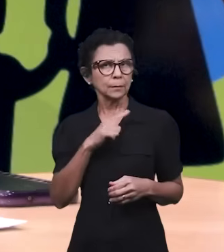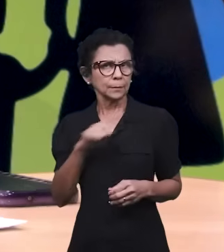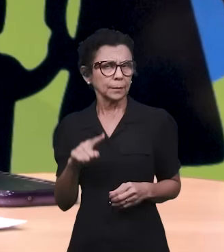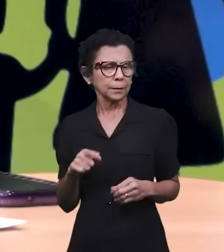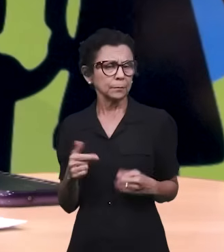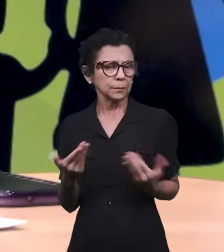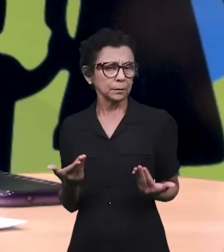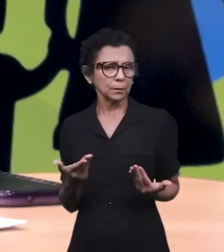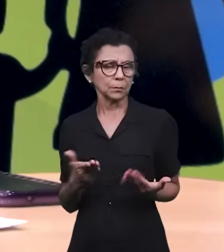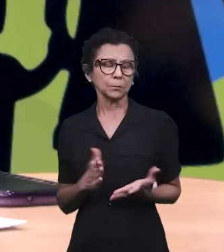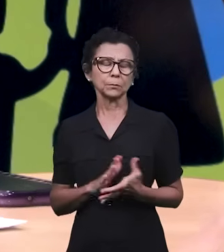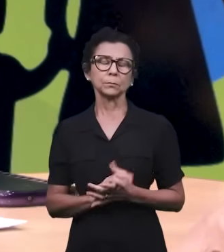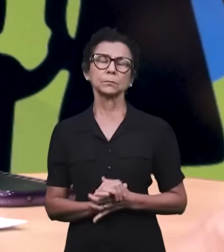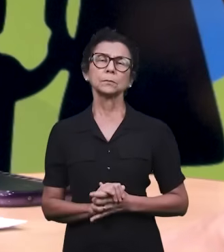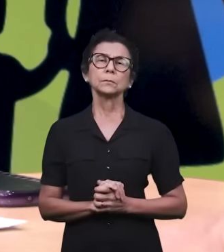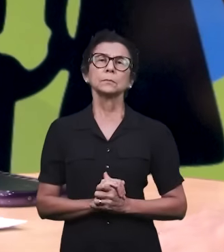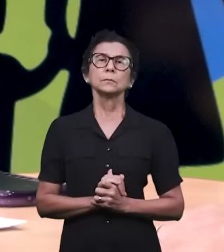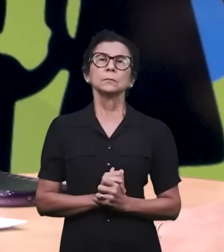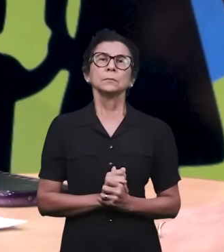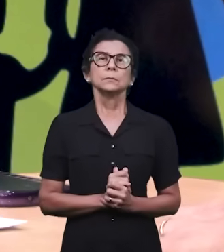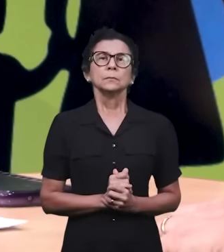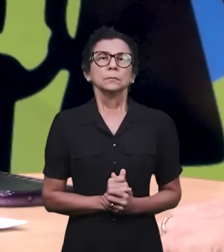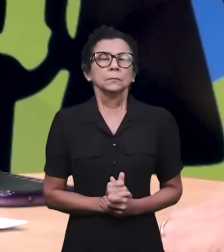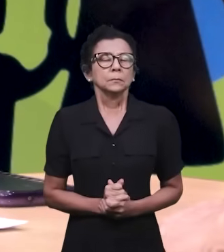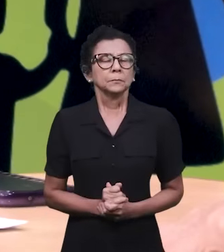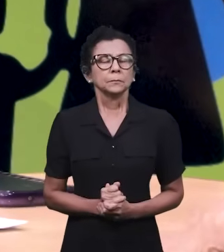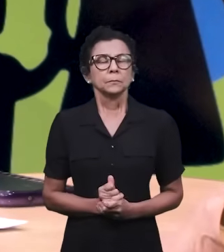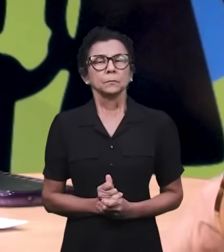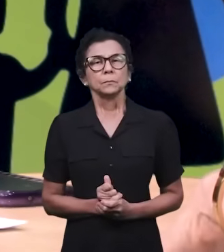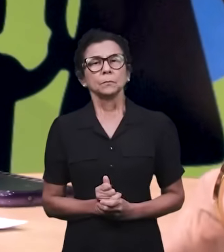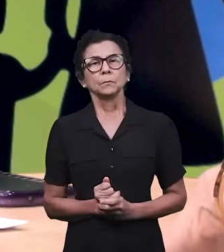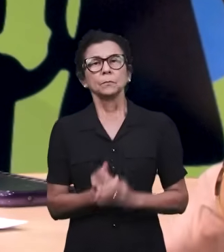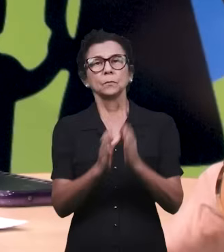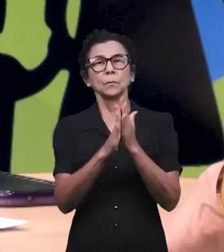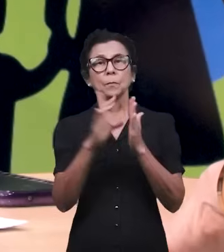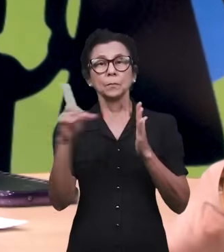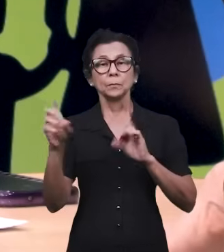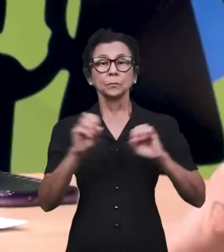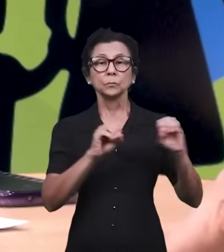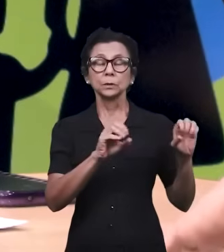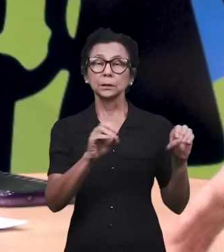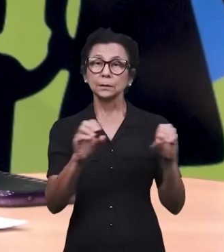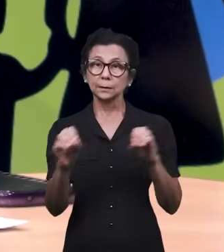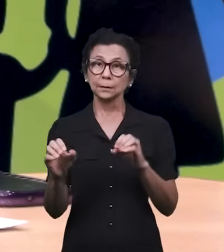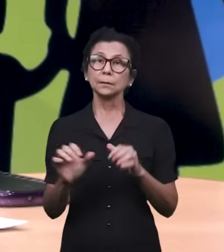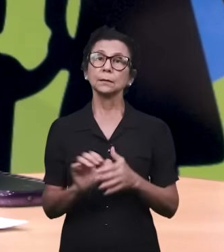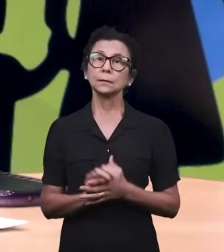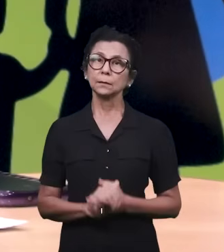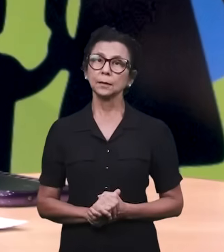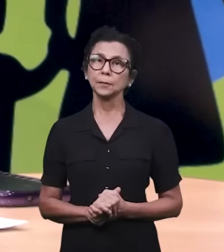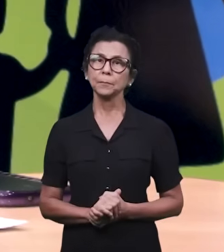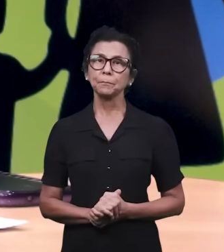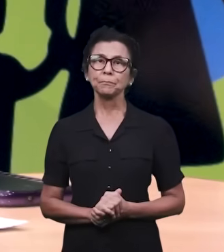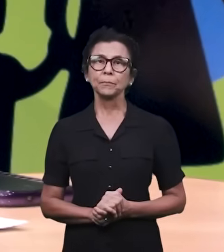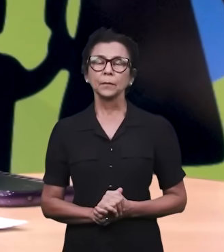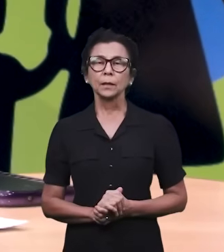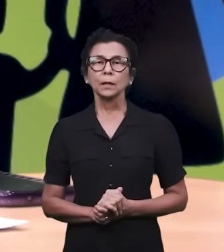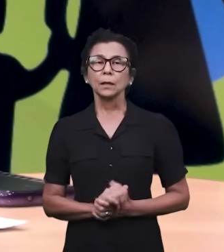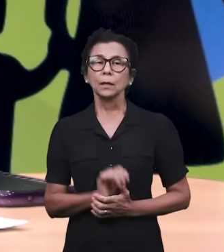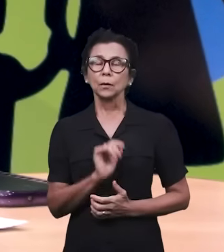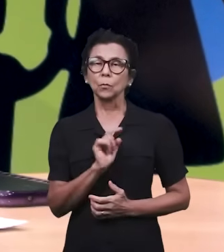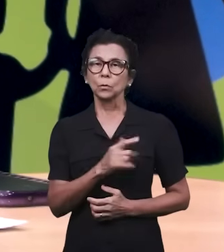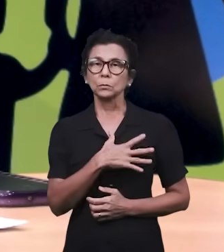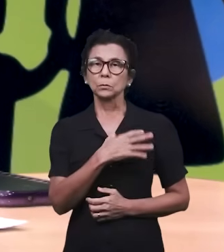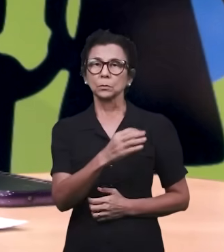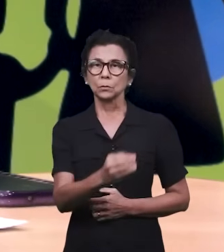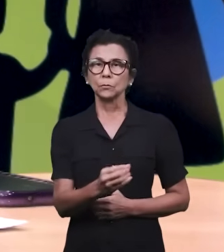as abordagens em cima da palavra de Deus. E quando você leva o seu filho a refletir em cima da